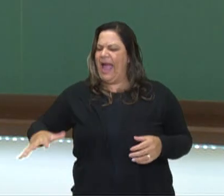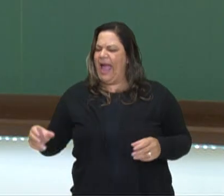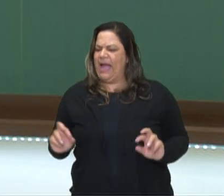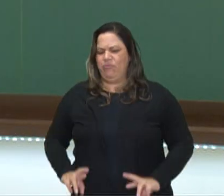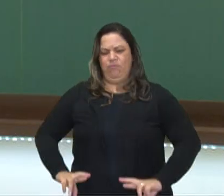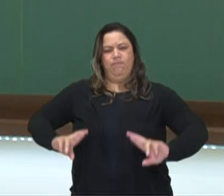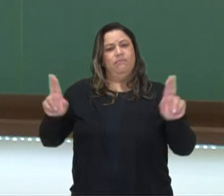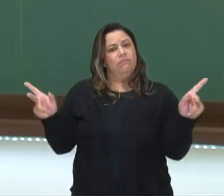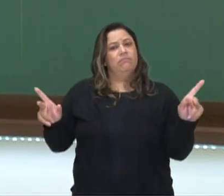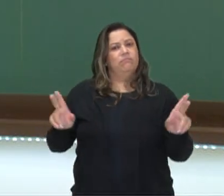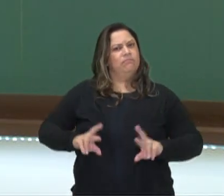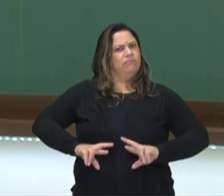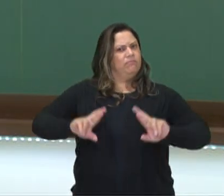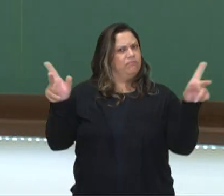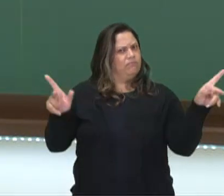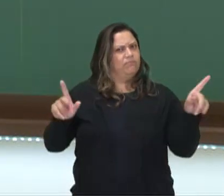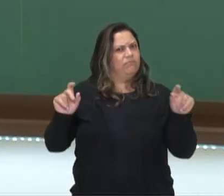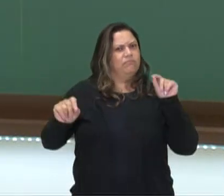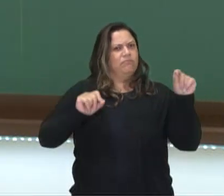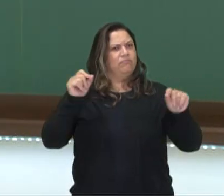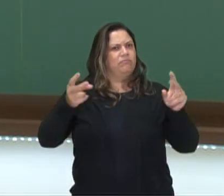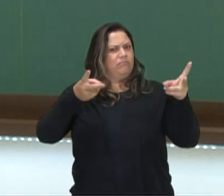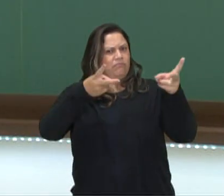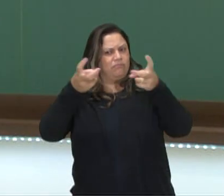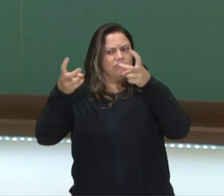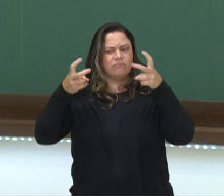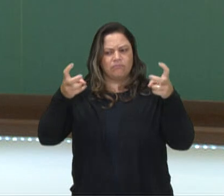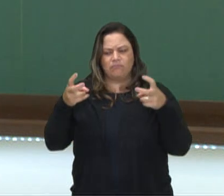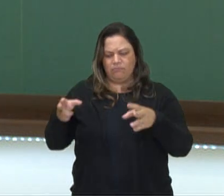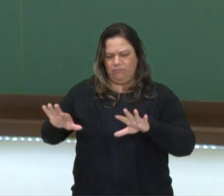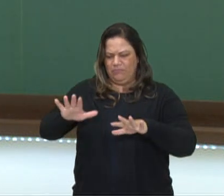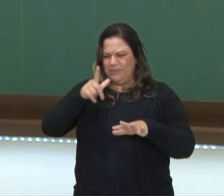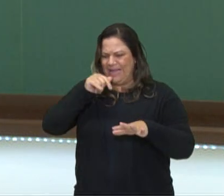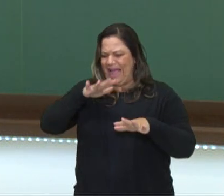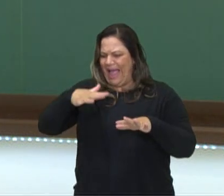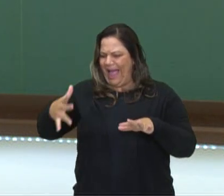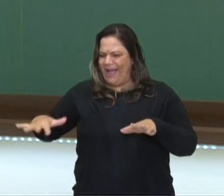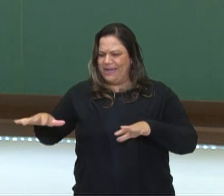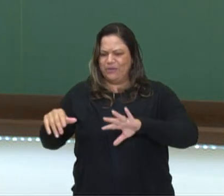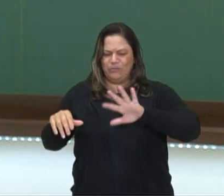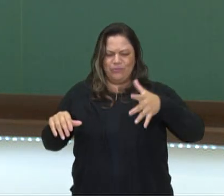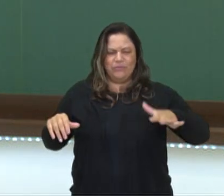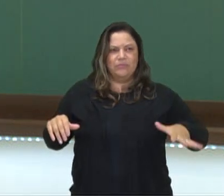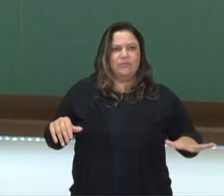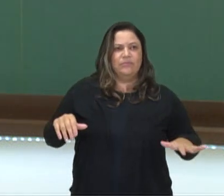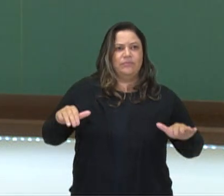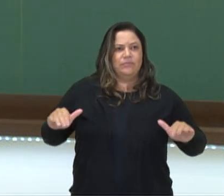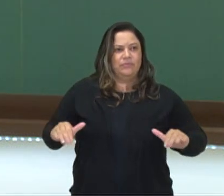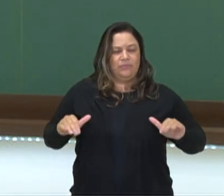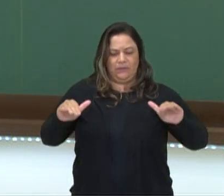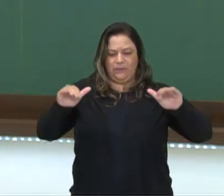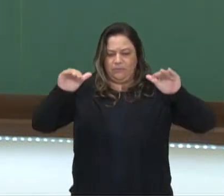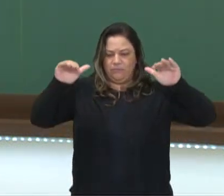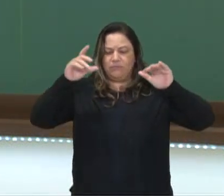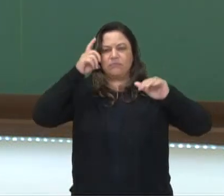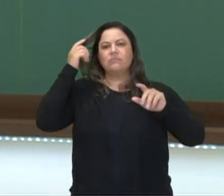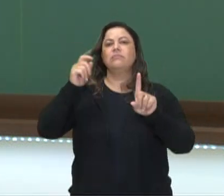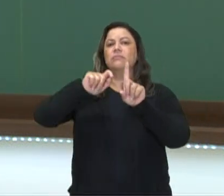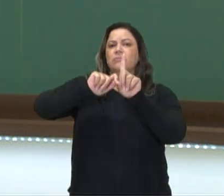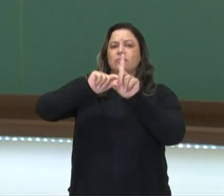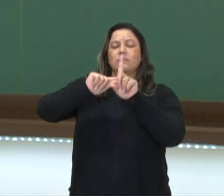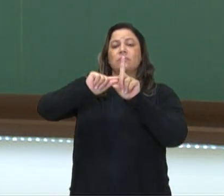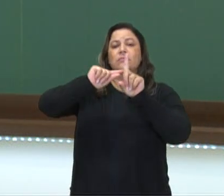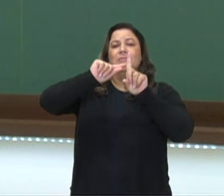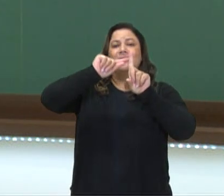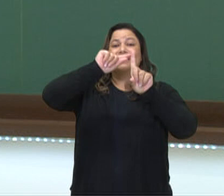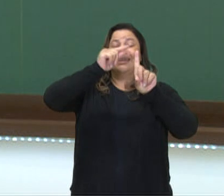Pacífico estavam diferentes. E conforme eles observaram, ó, elas estavam mais elevadas do que o normal. As temperaturas